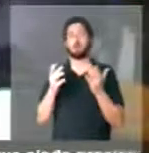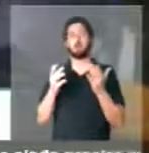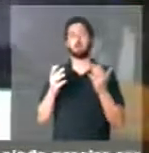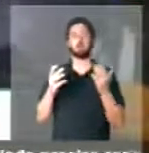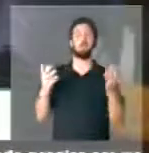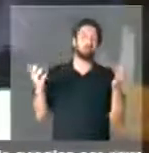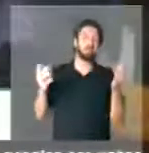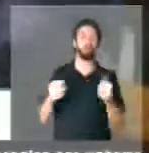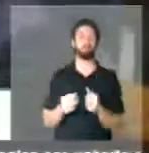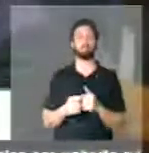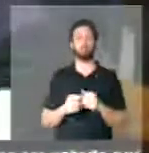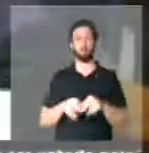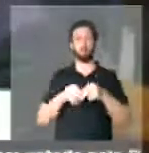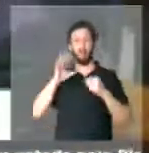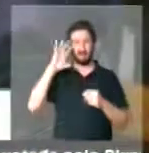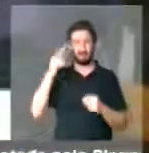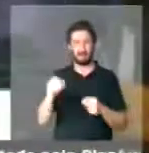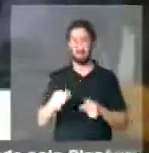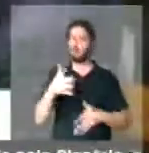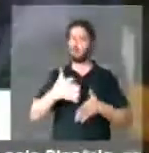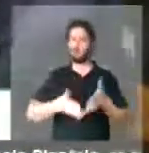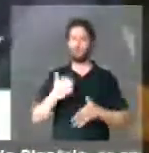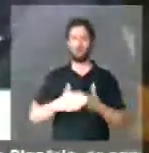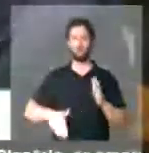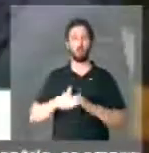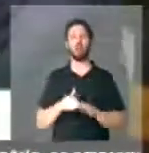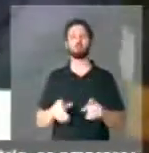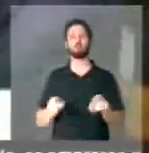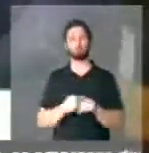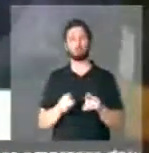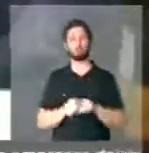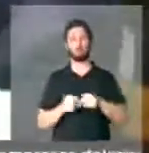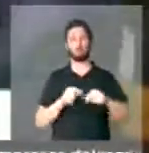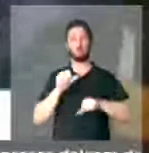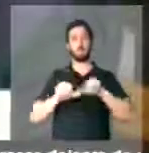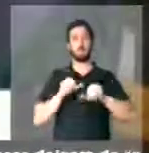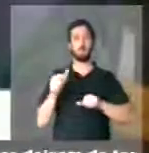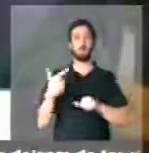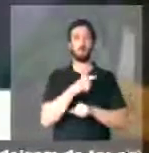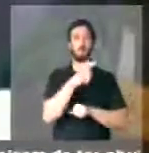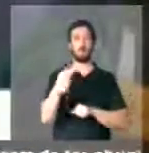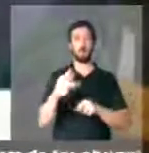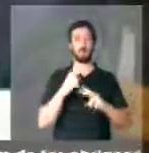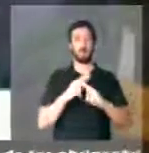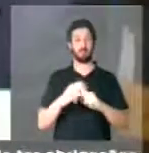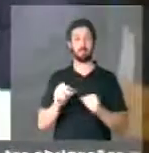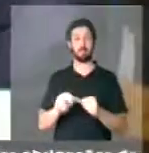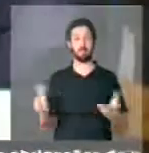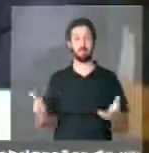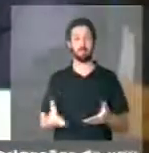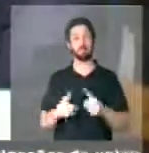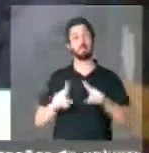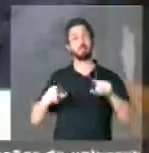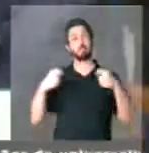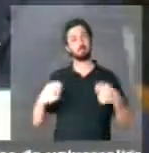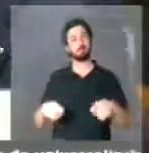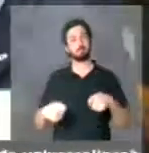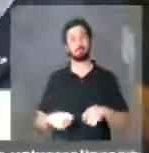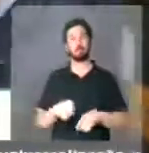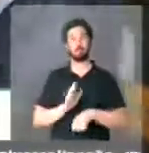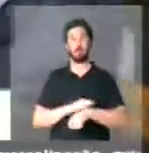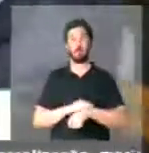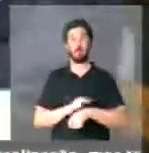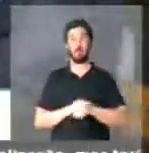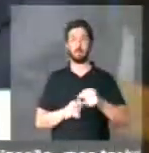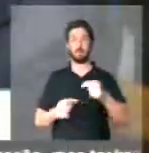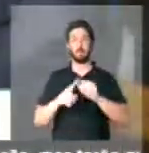que, com essa determinação, inviabilizaria. E algumas outras alterações que a Caixa Econômica está fazendo e que precisam de um